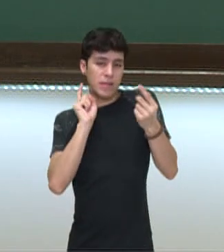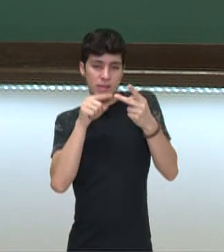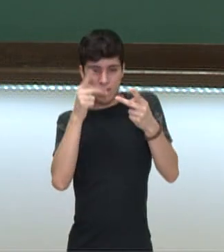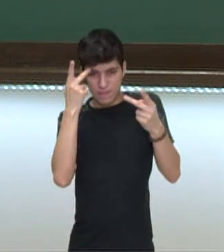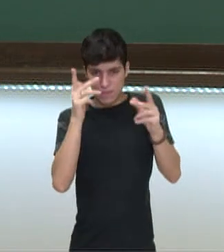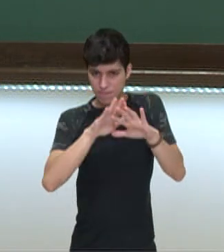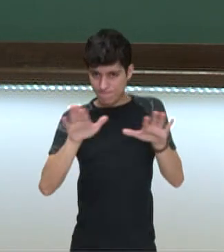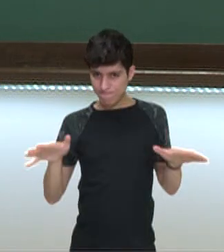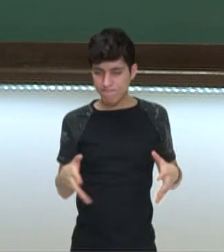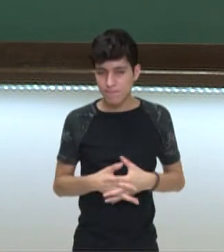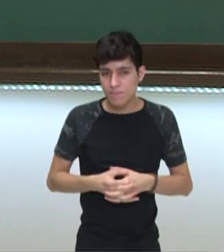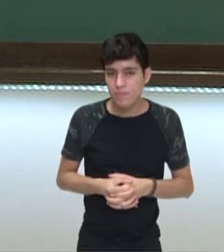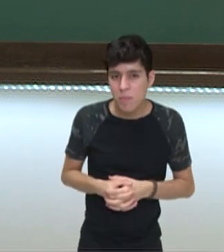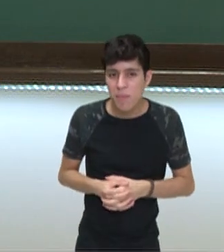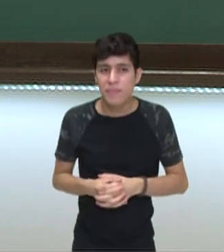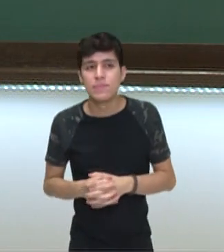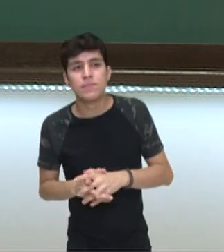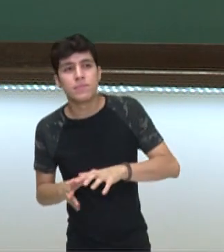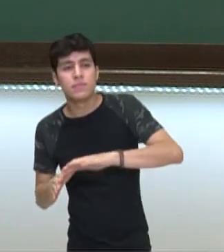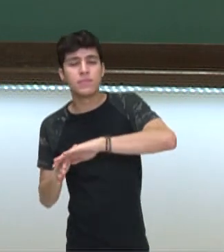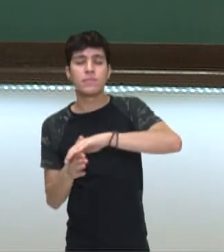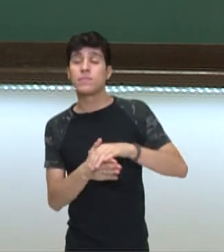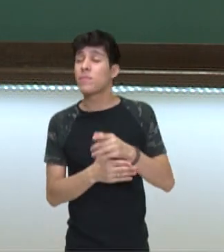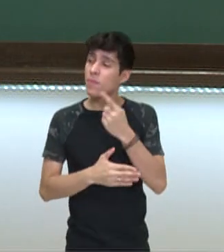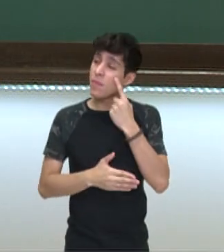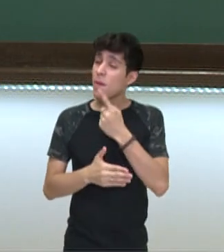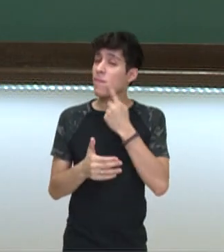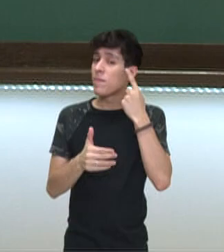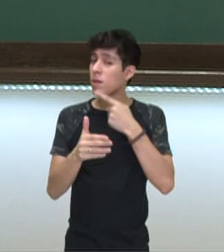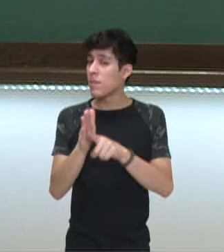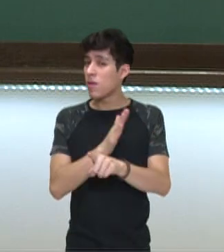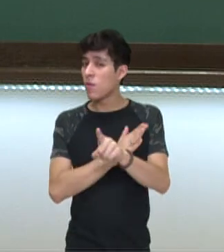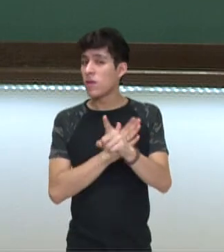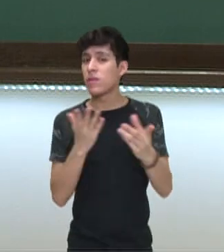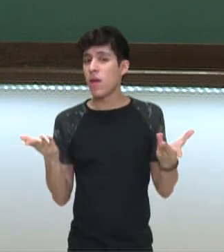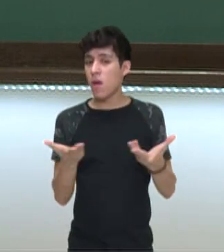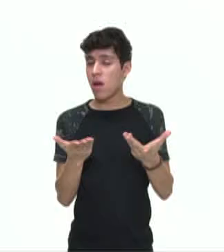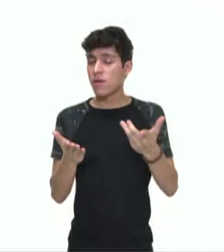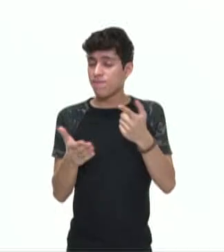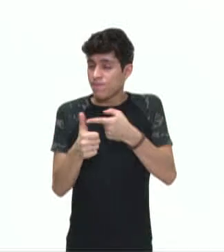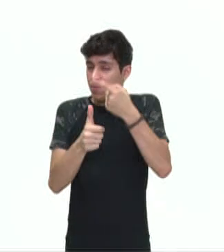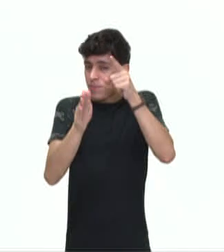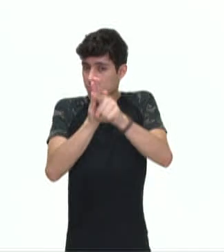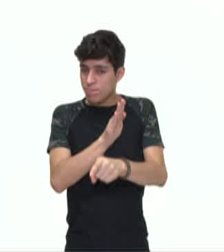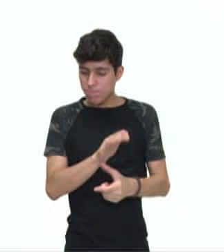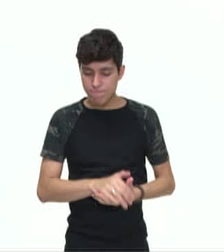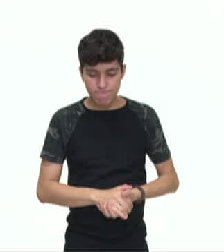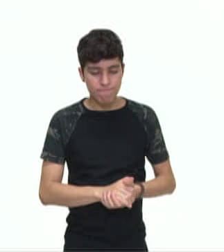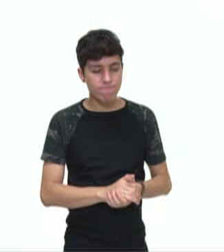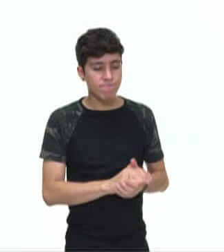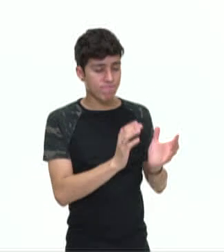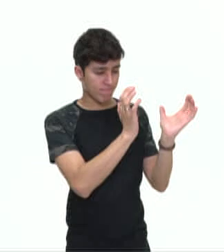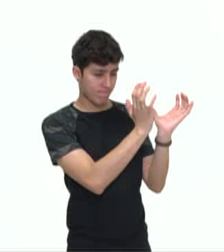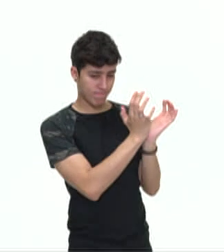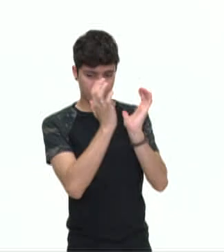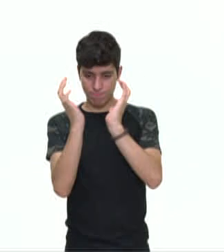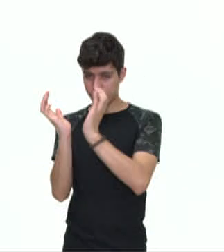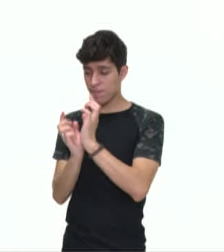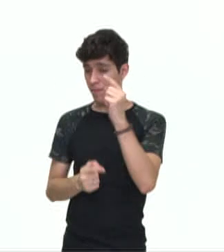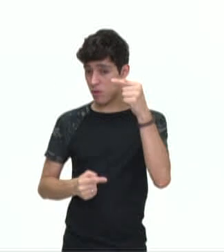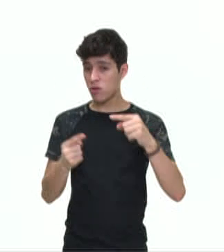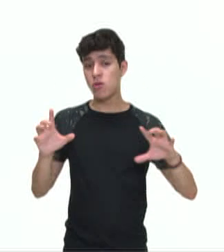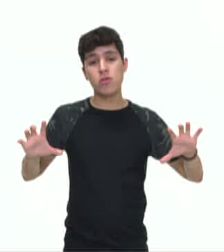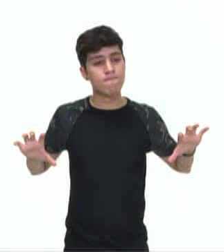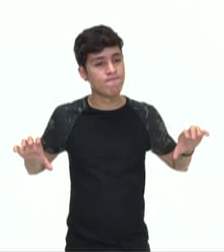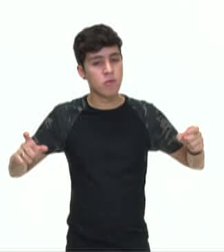e de São Paulo. Então, vamos para o primeiro quiz da nossa aula de hoje. Os partidos políticos que dominavam a cena